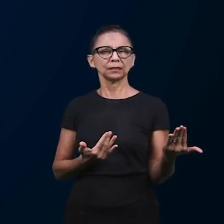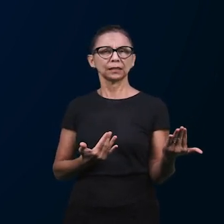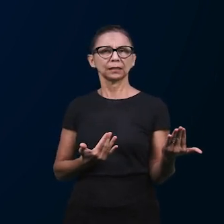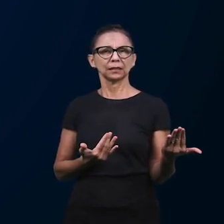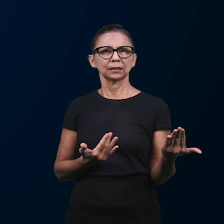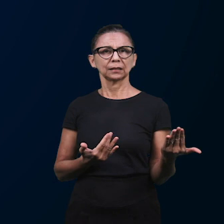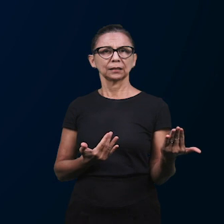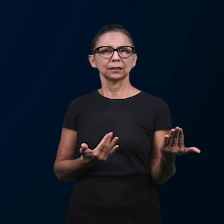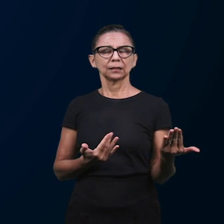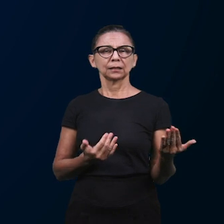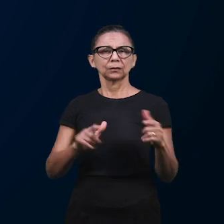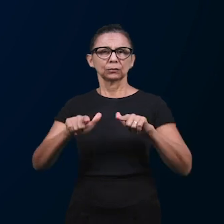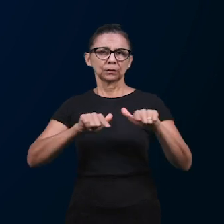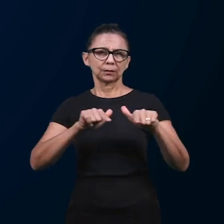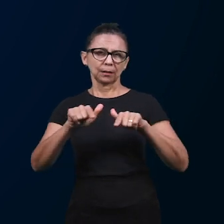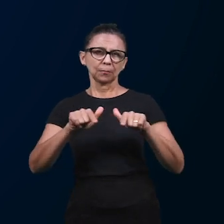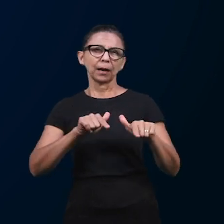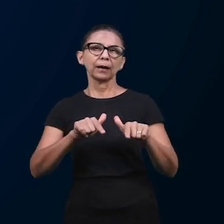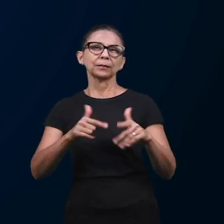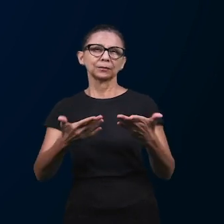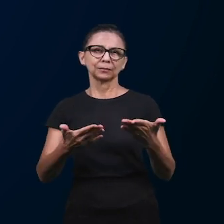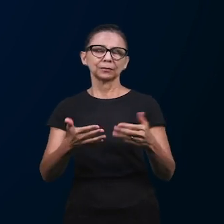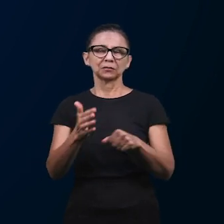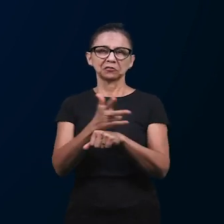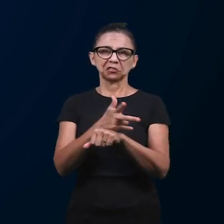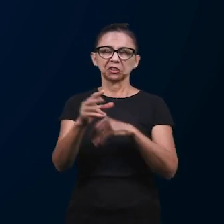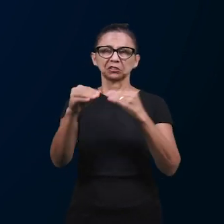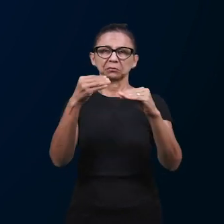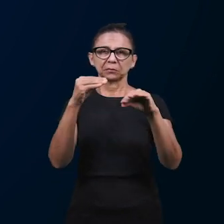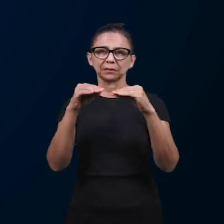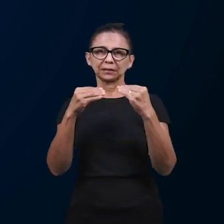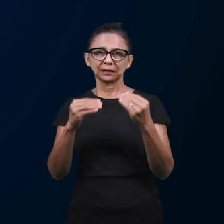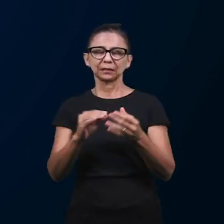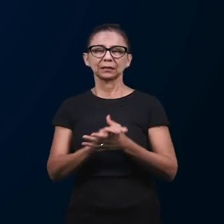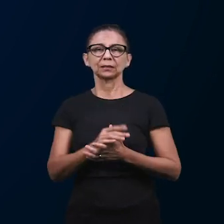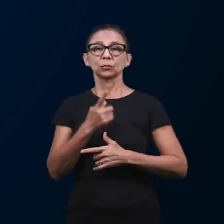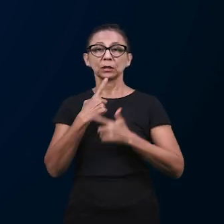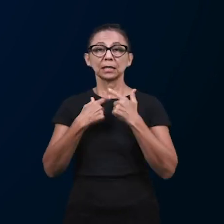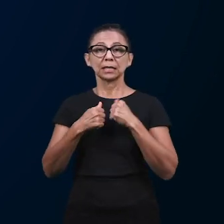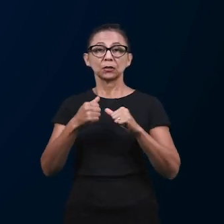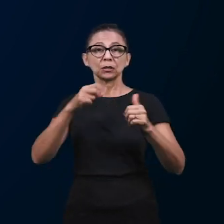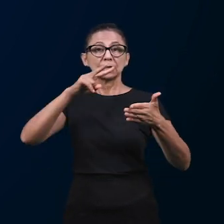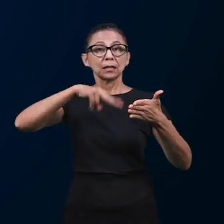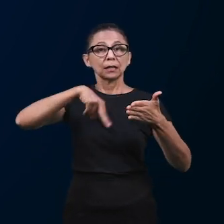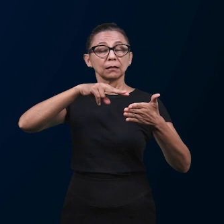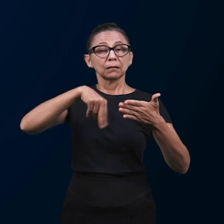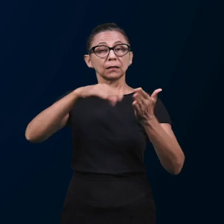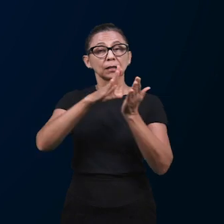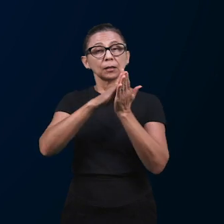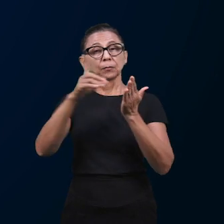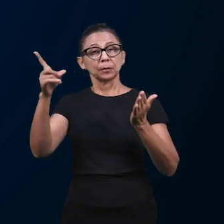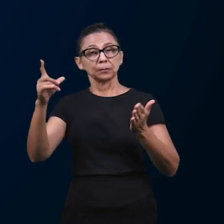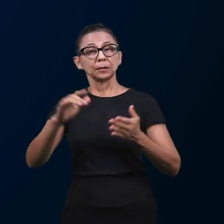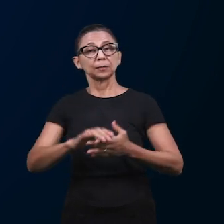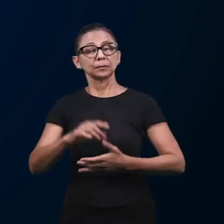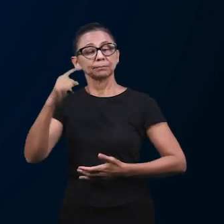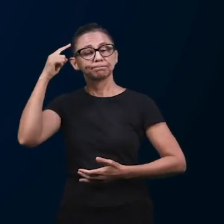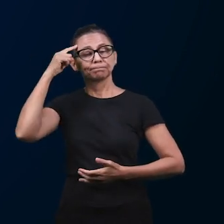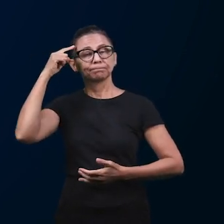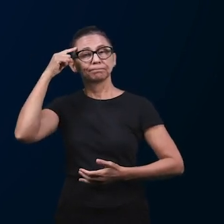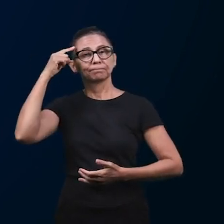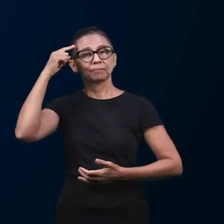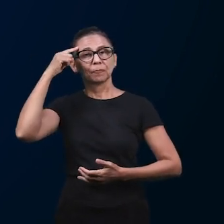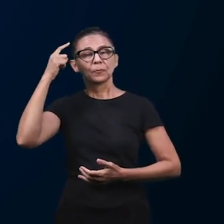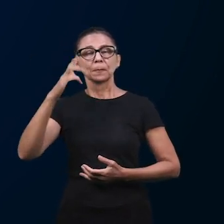neste trabalho. É uma alegria ver o desejo deles em ler a palavra de Deus, em meditar na palavra de